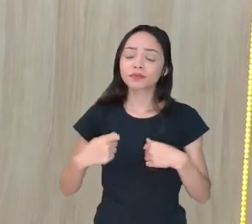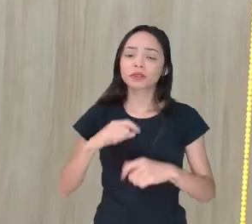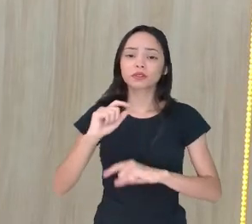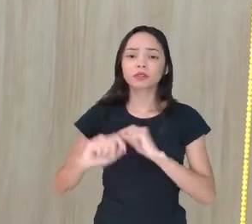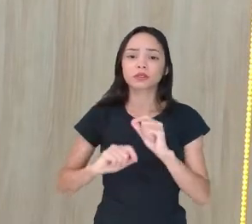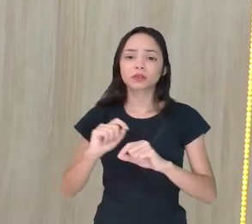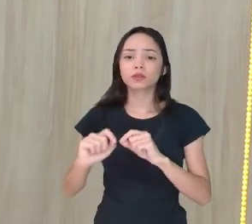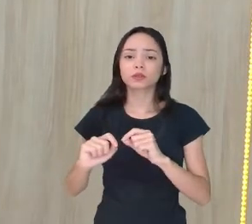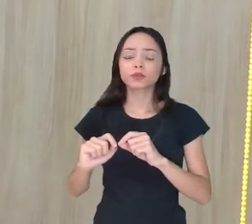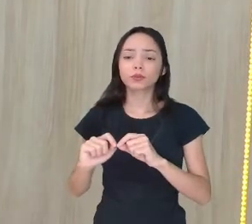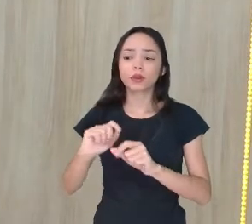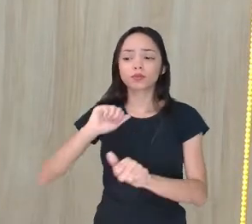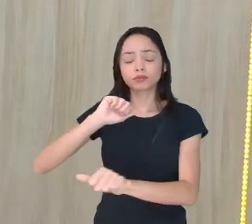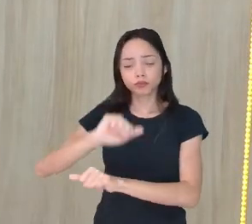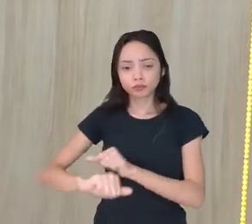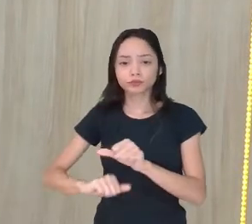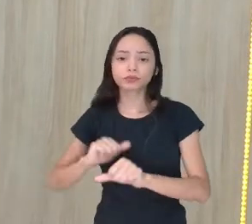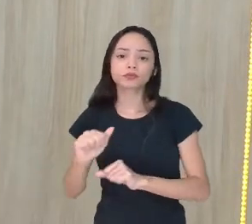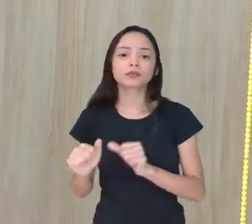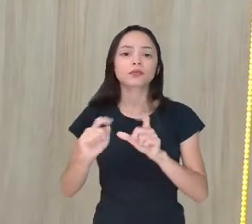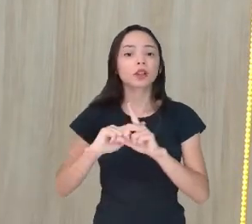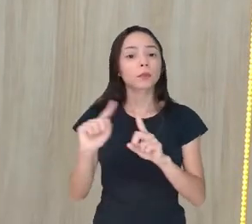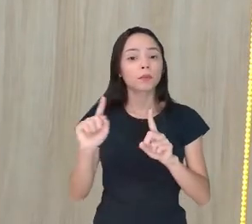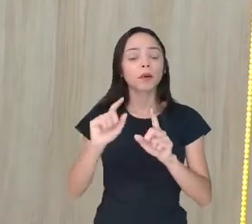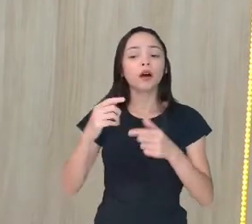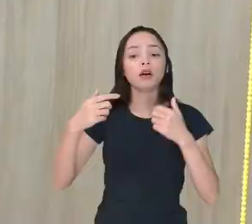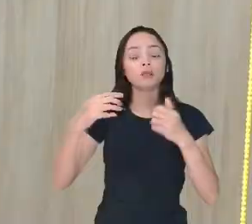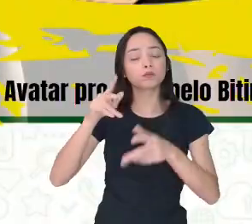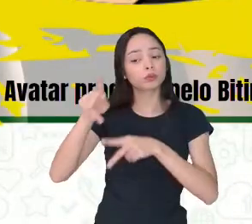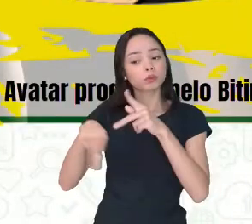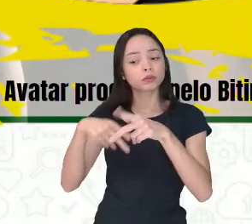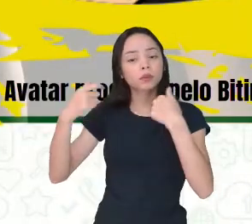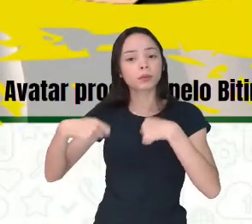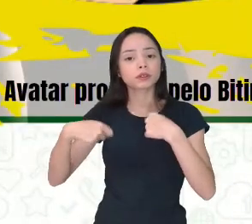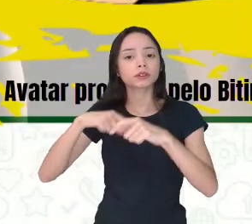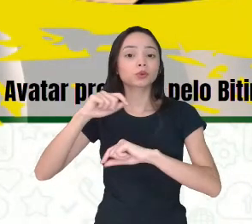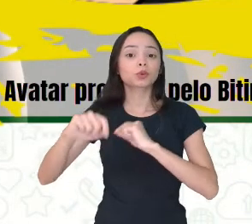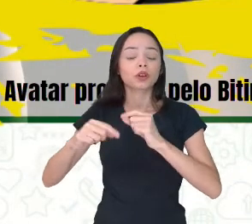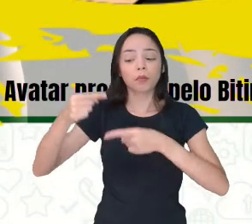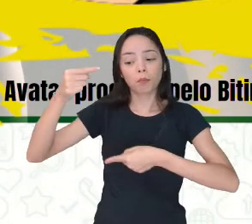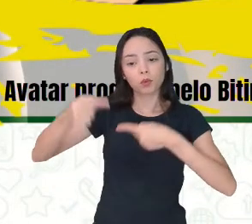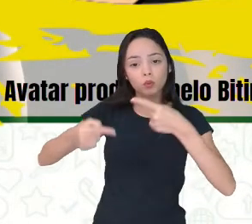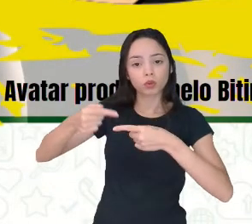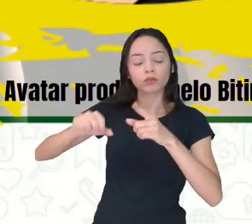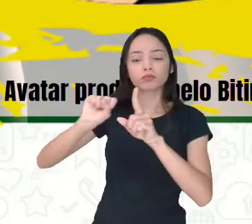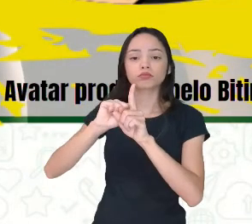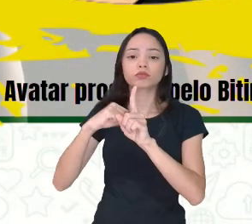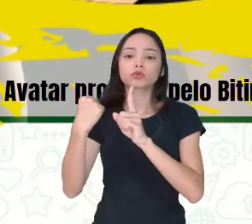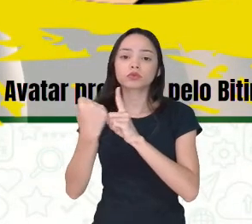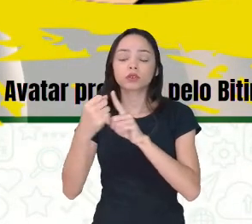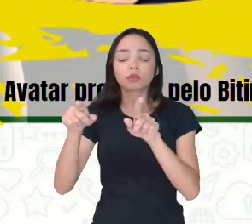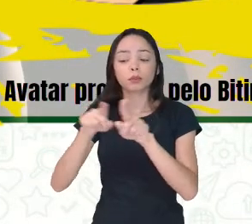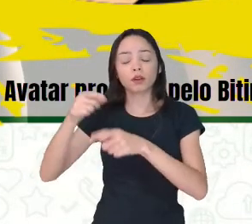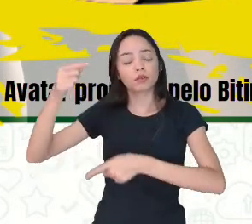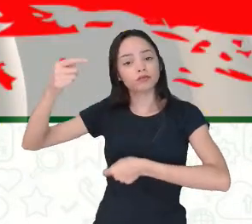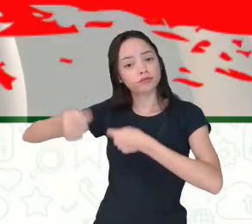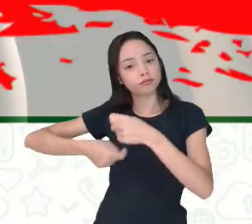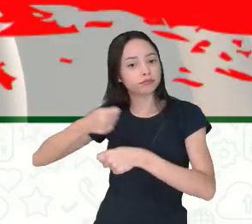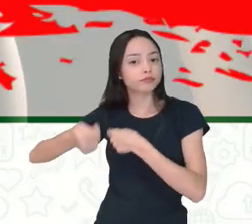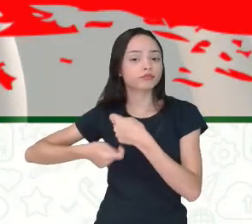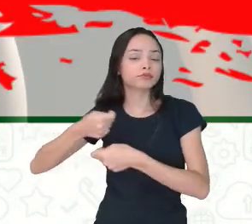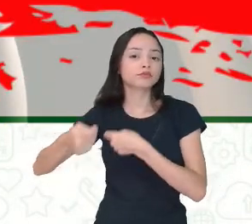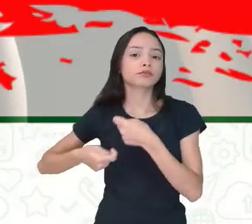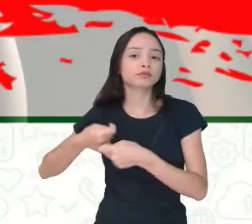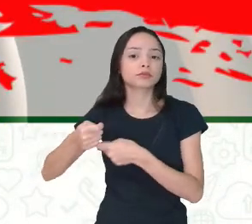exemplo. Mas quais são essas demandas, né, da população? São demandas de ordem política, sociais e econômicas. E,